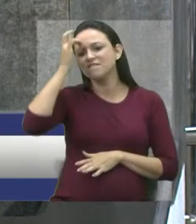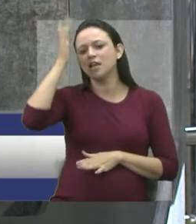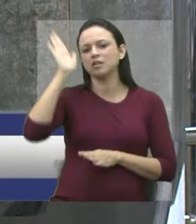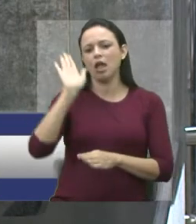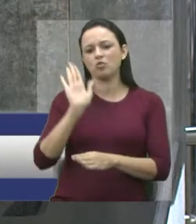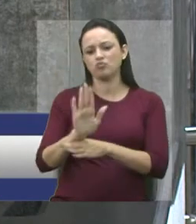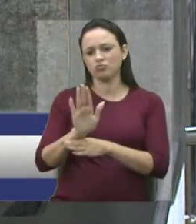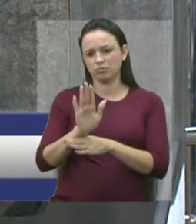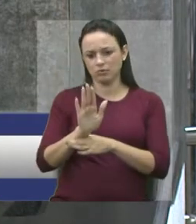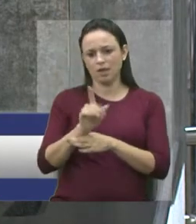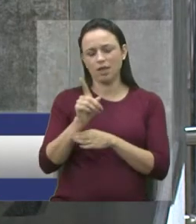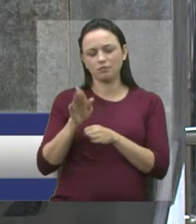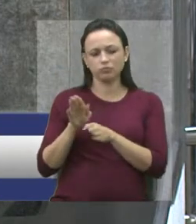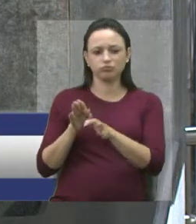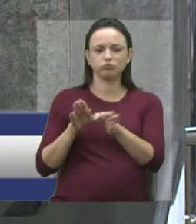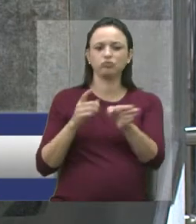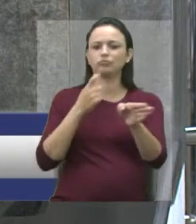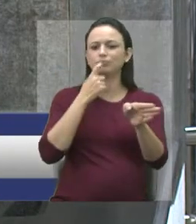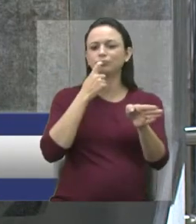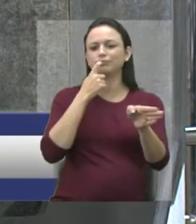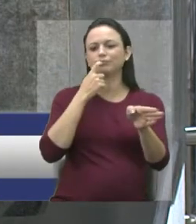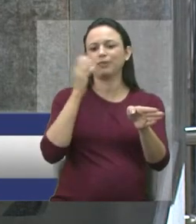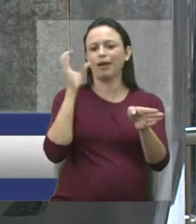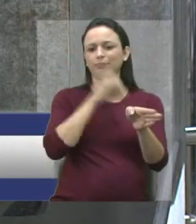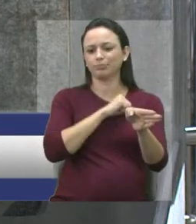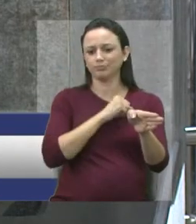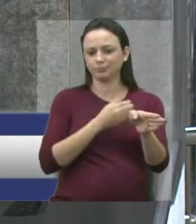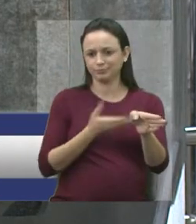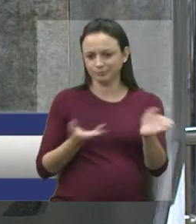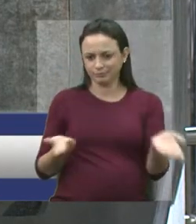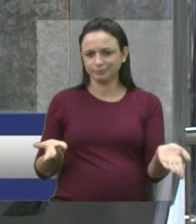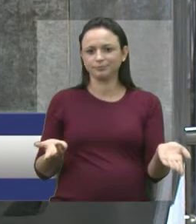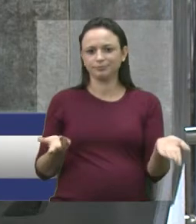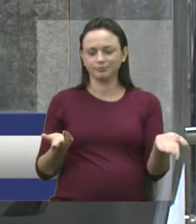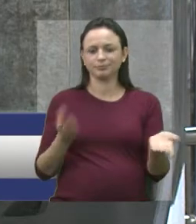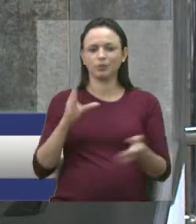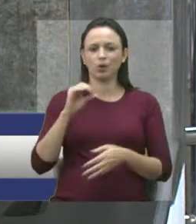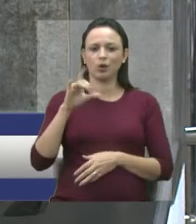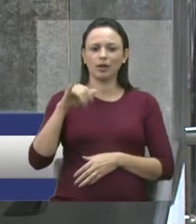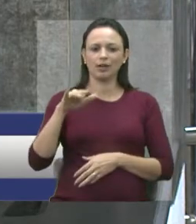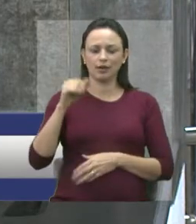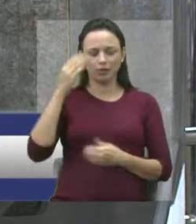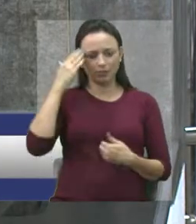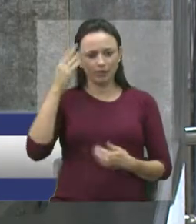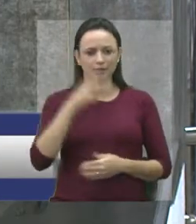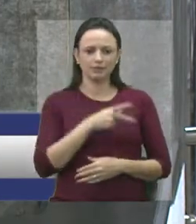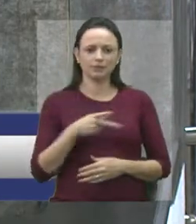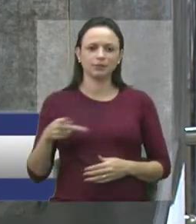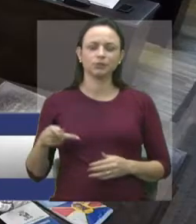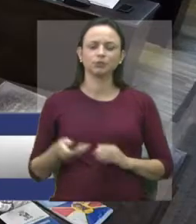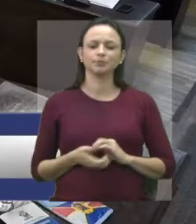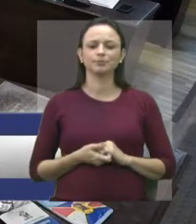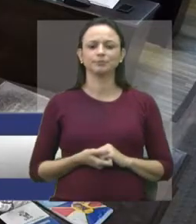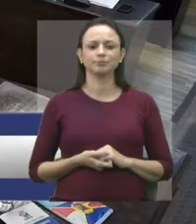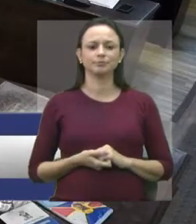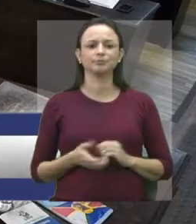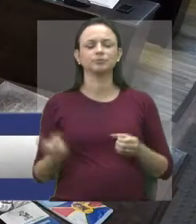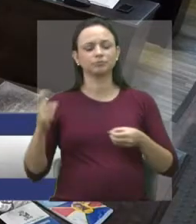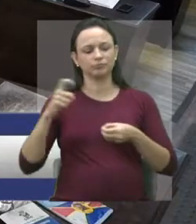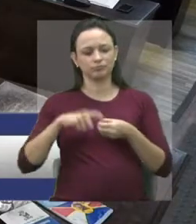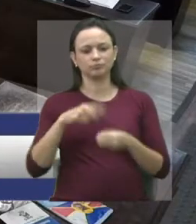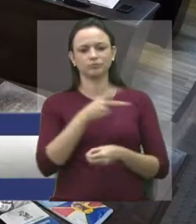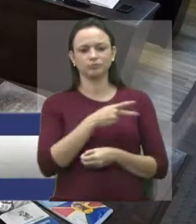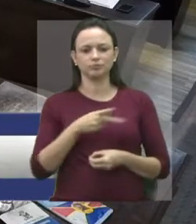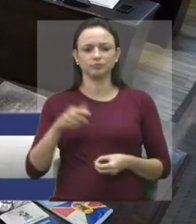esse trajeto para o pessoal chegar mais rápido aos altos da colina. Muito obrigado, senhor presidente. Torna a presidência